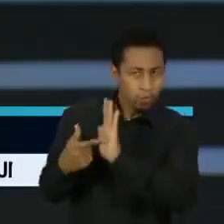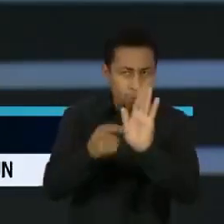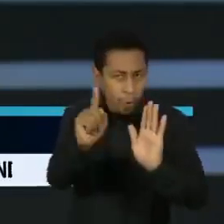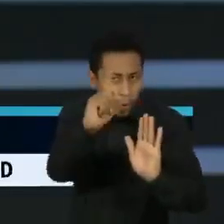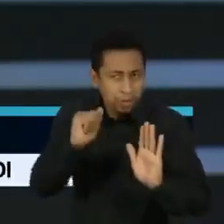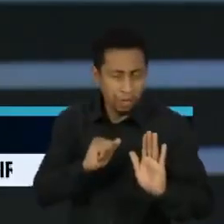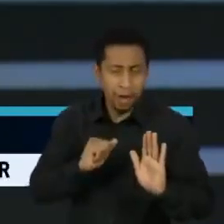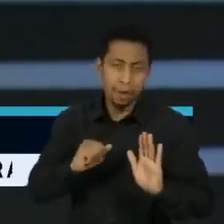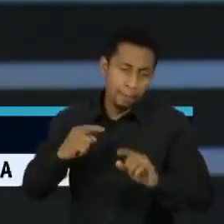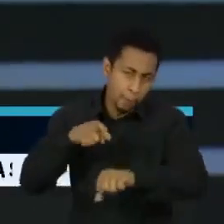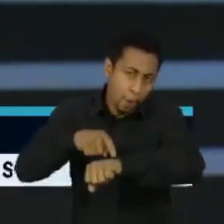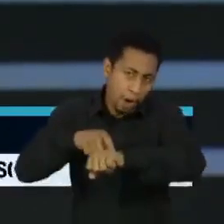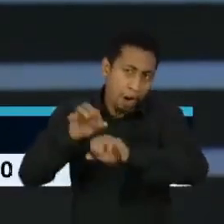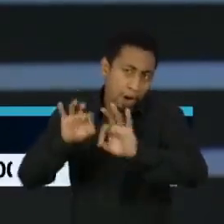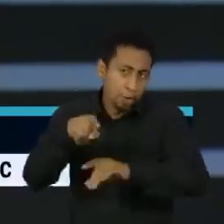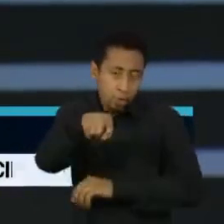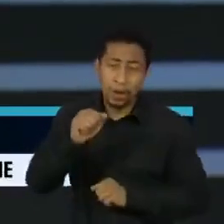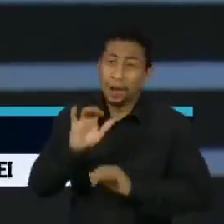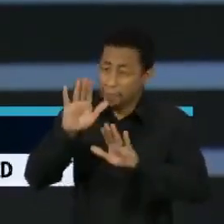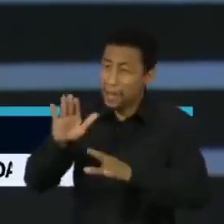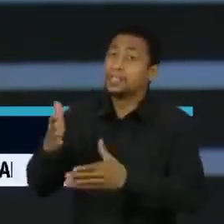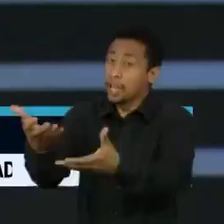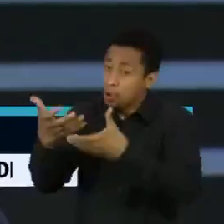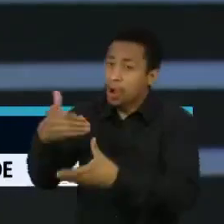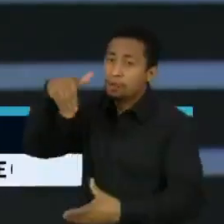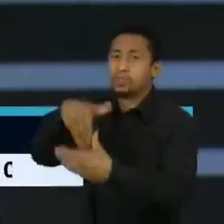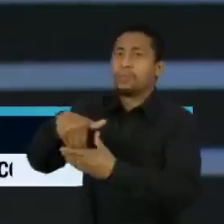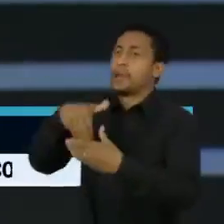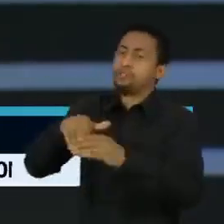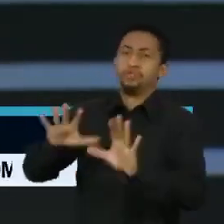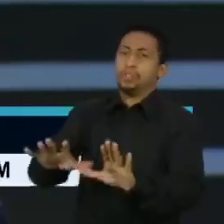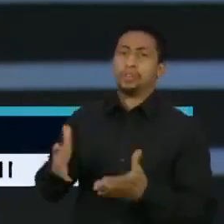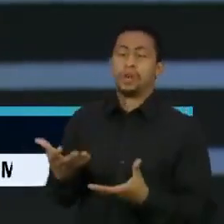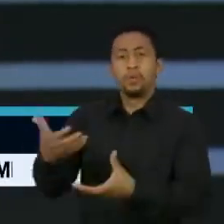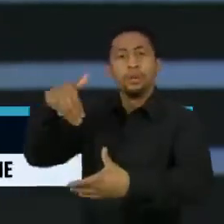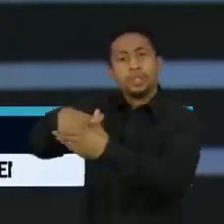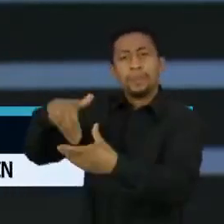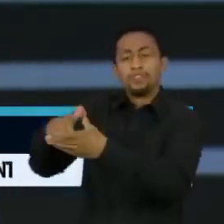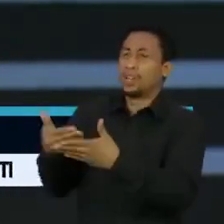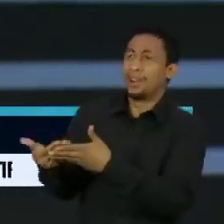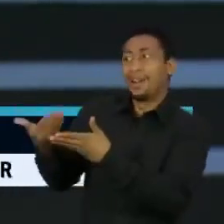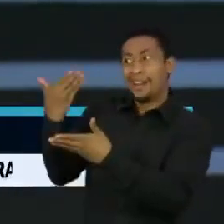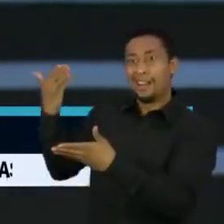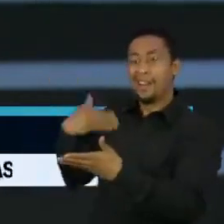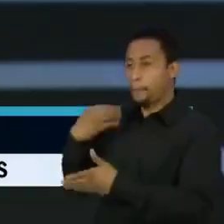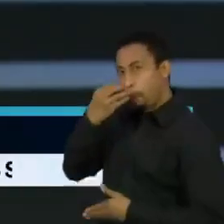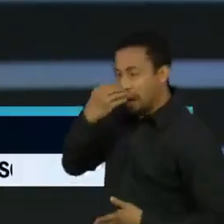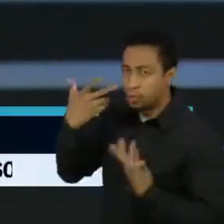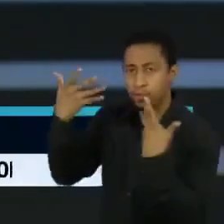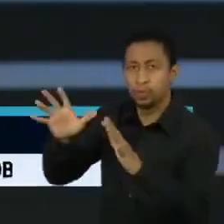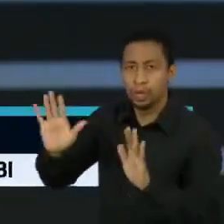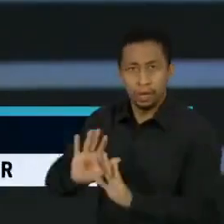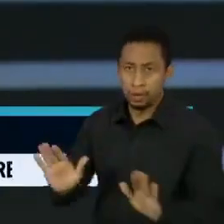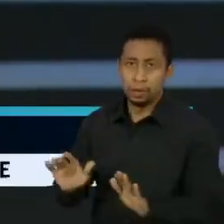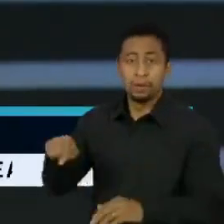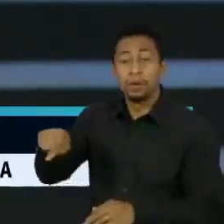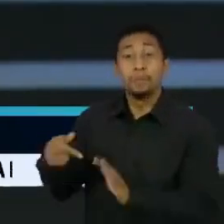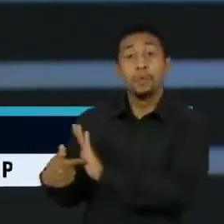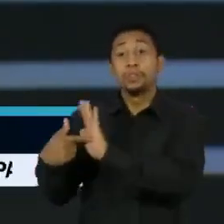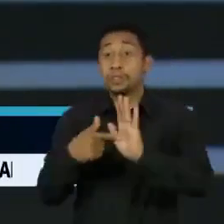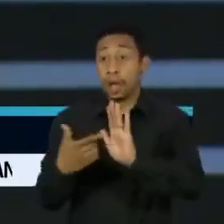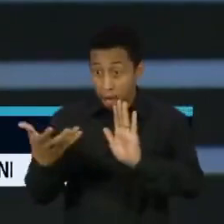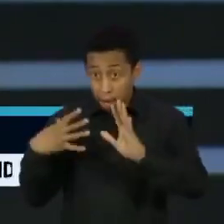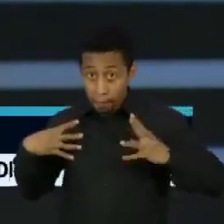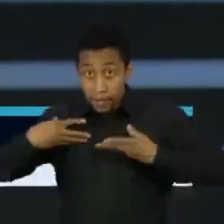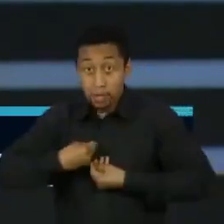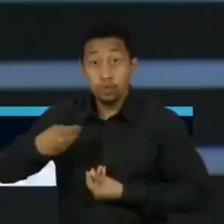cenas assim inacreditável tenho eu quero só batido aqui é o nós nós todos que debata ele tem de apresentar porque ele se quer ser